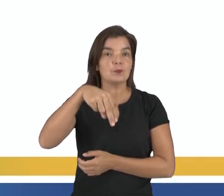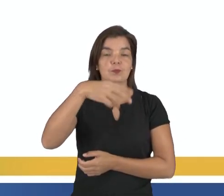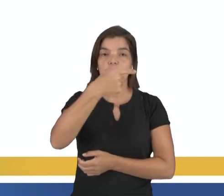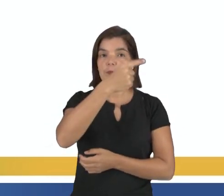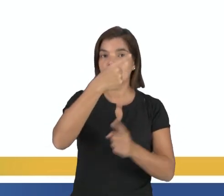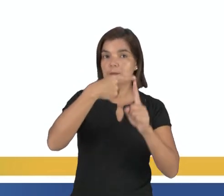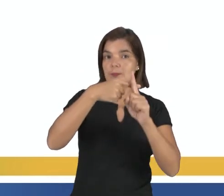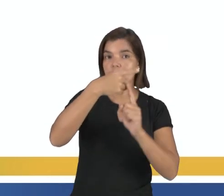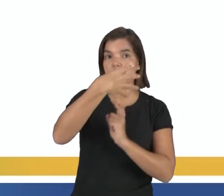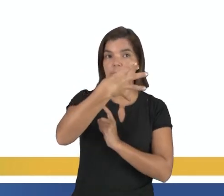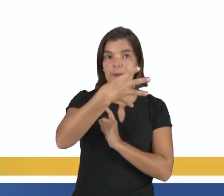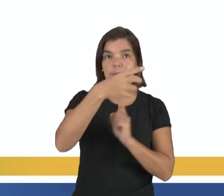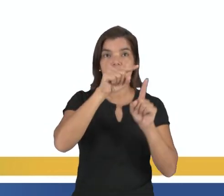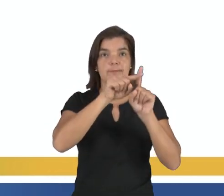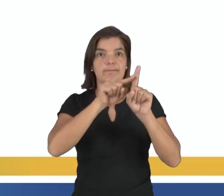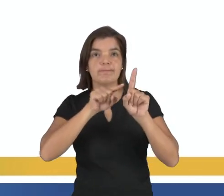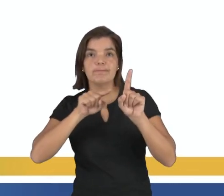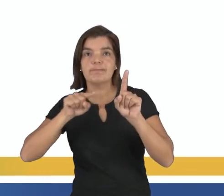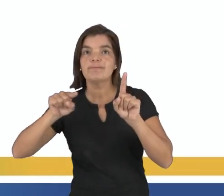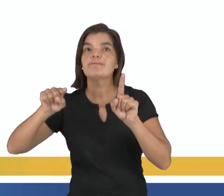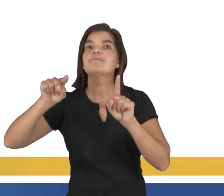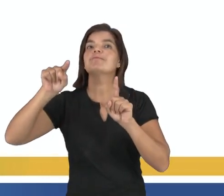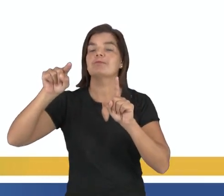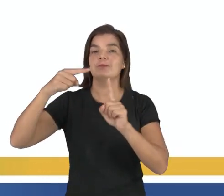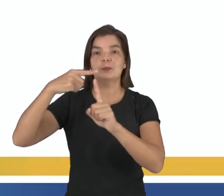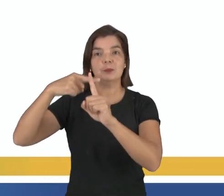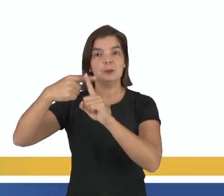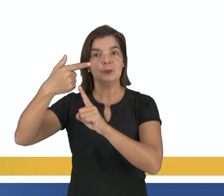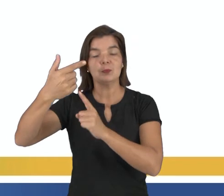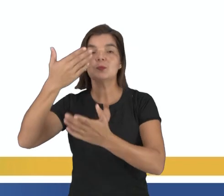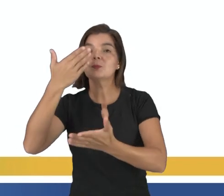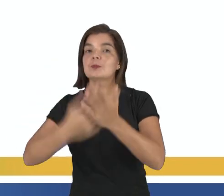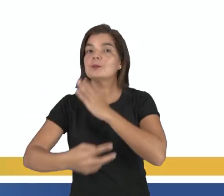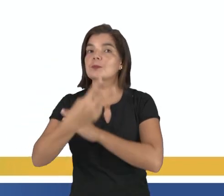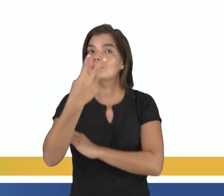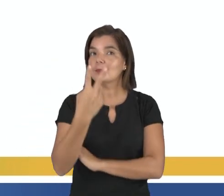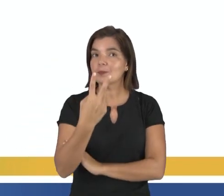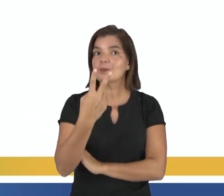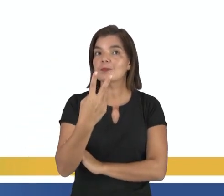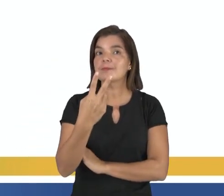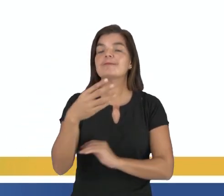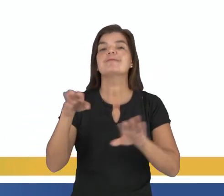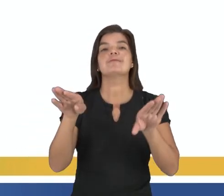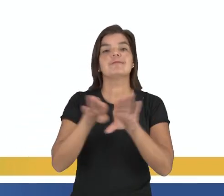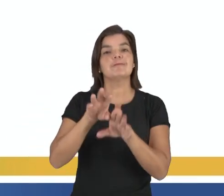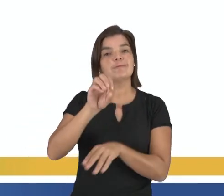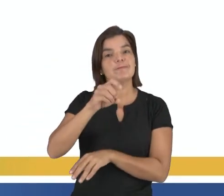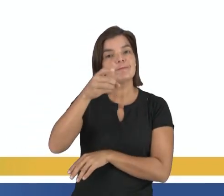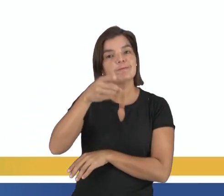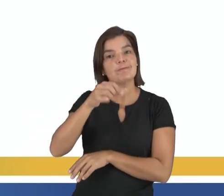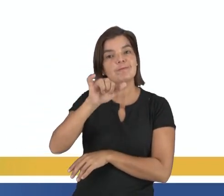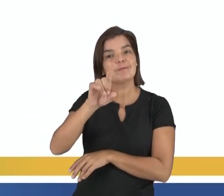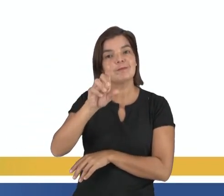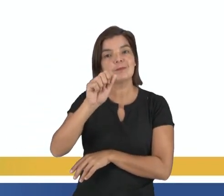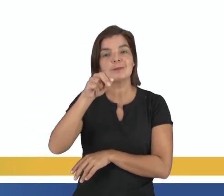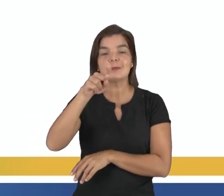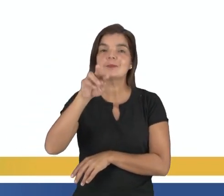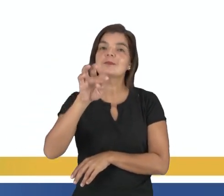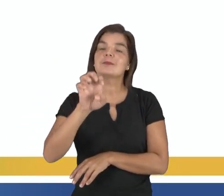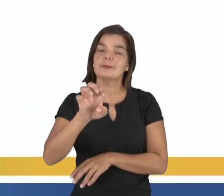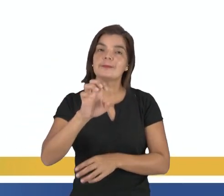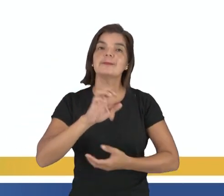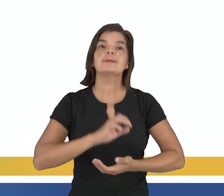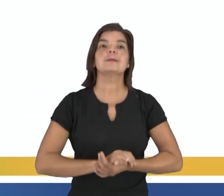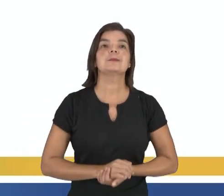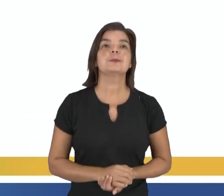de +4 para +2. Então, o que aconteceu com ele? Ele reduziu, então ele é o